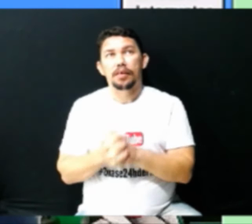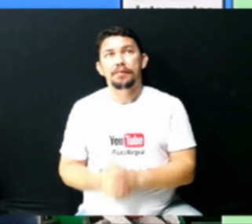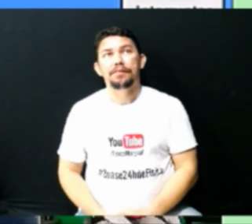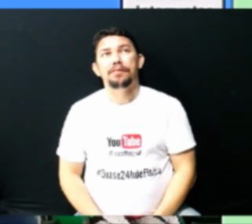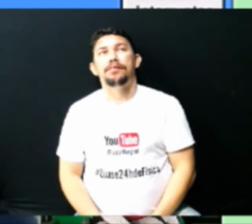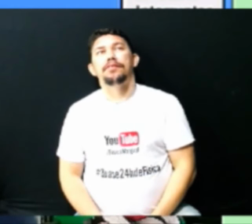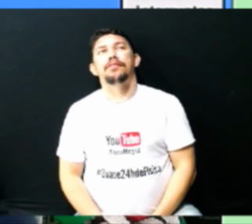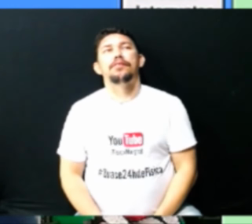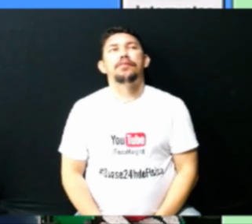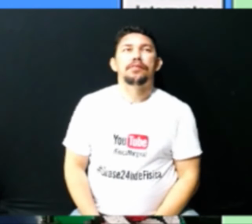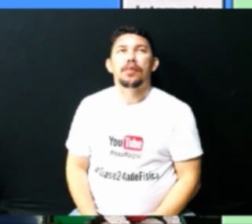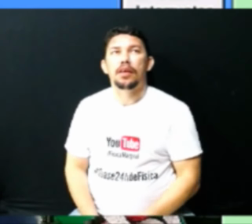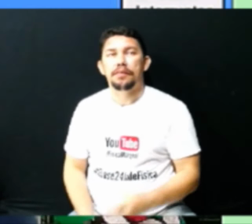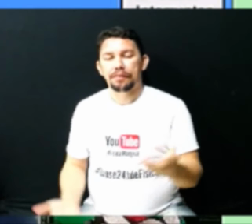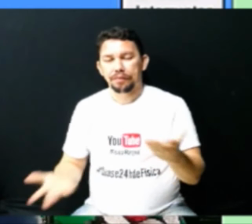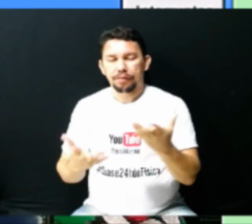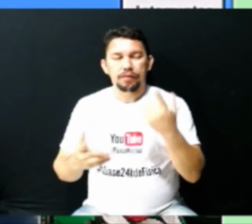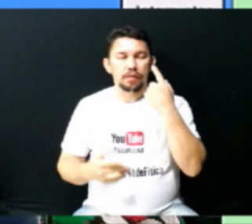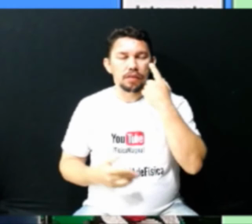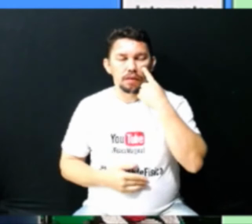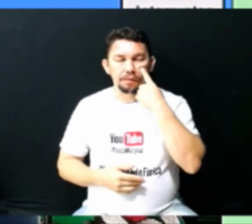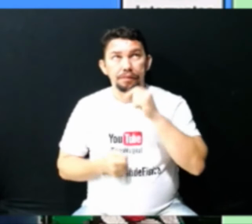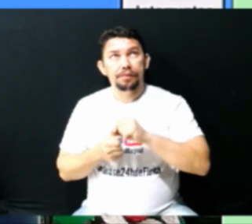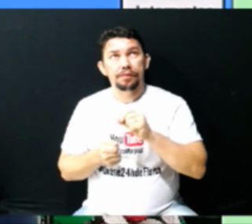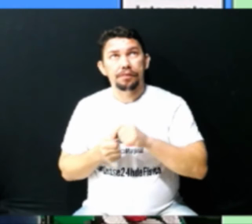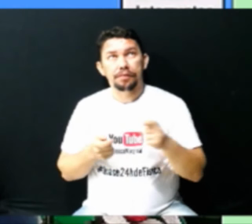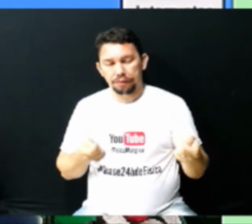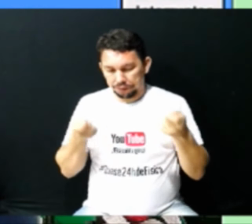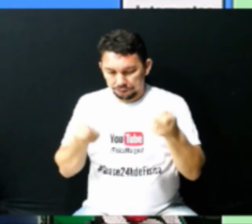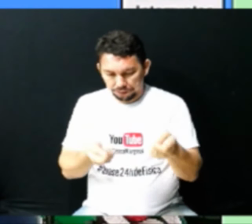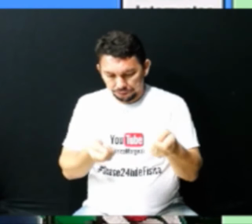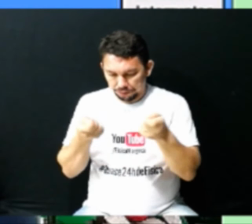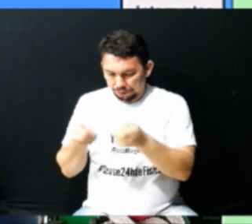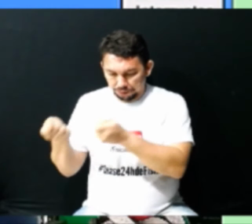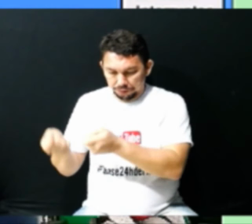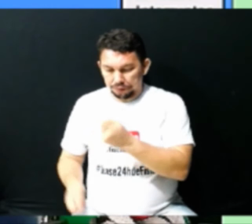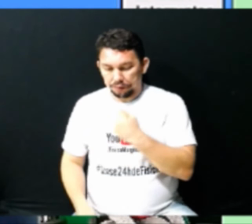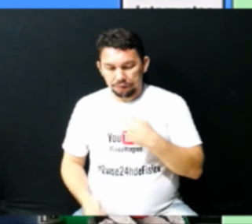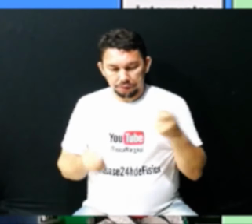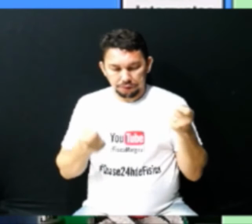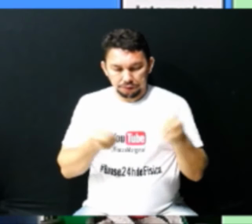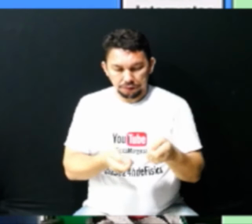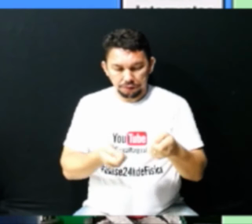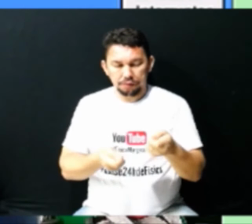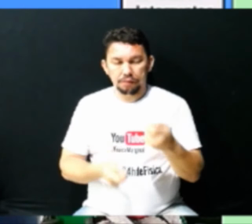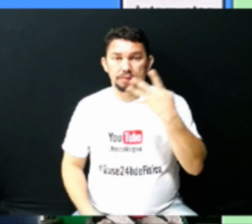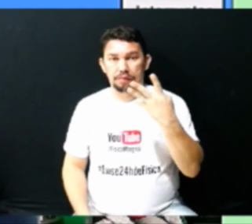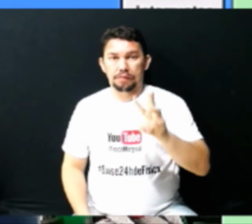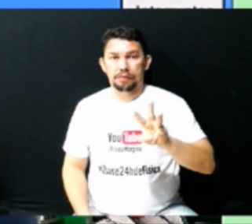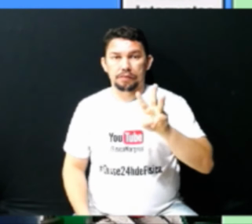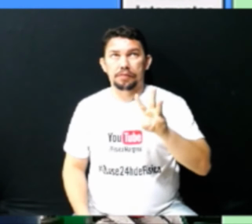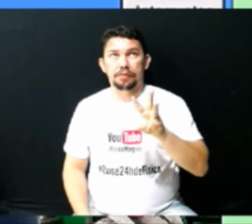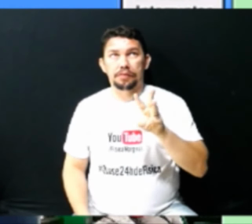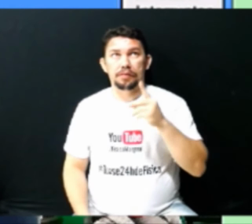medidor, colocar aqui, observe que aqui eu tenho 4 volts, tá? Vamos medir agora no